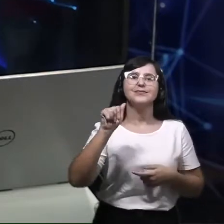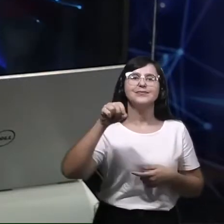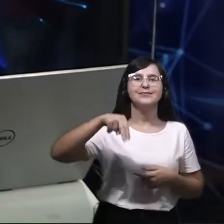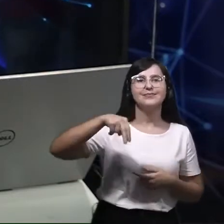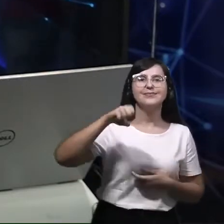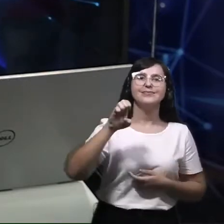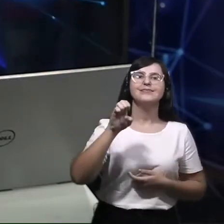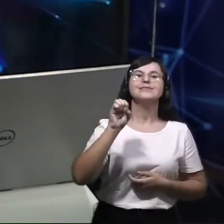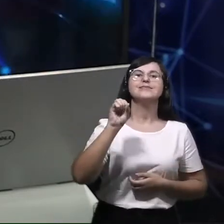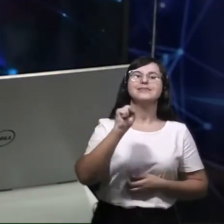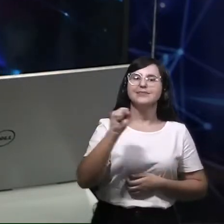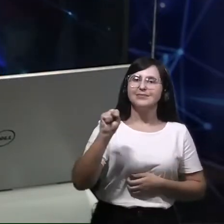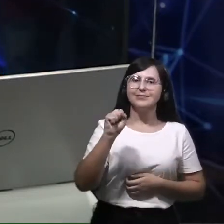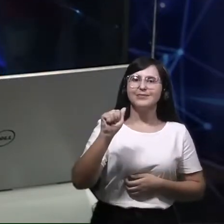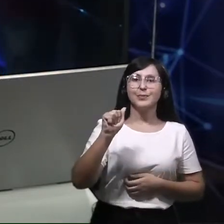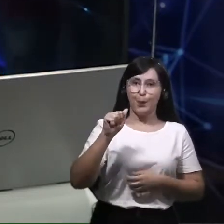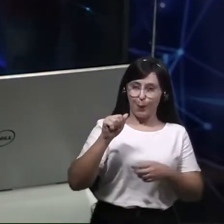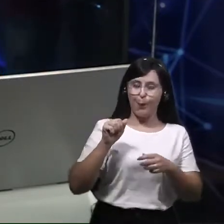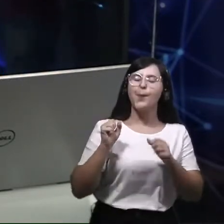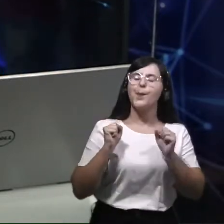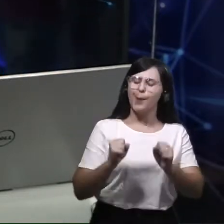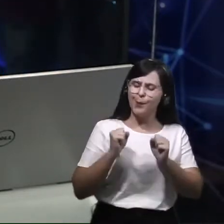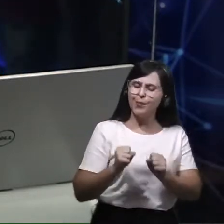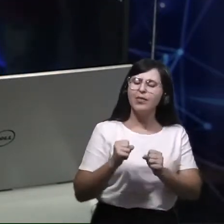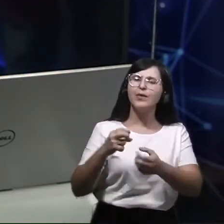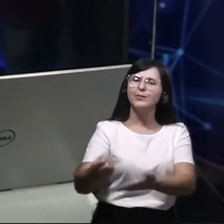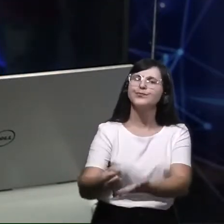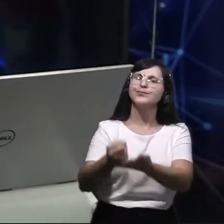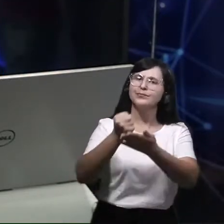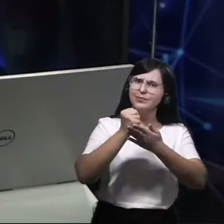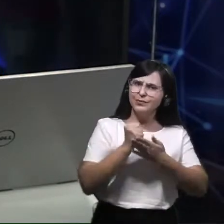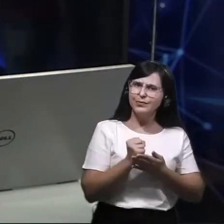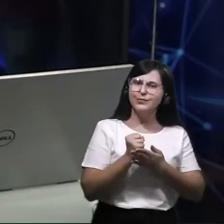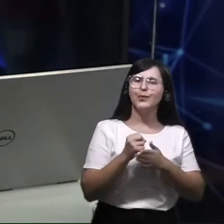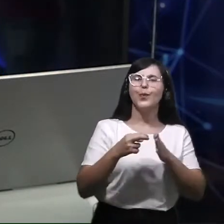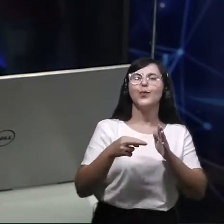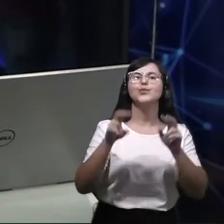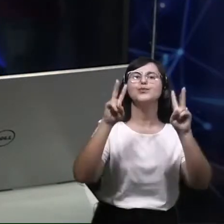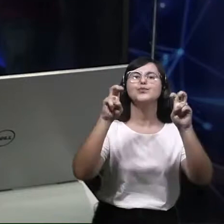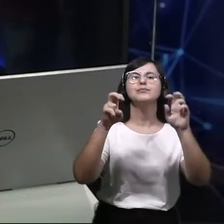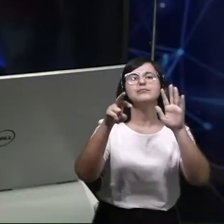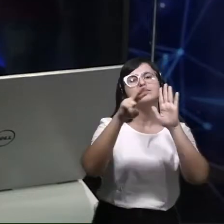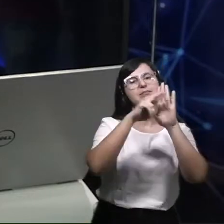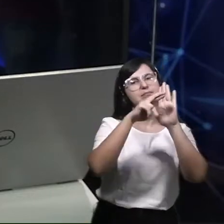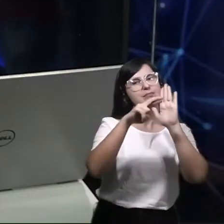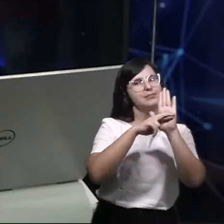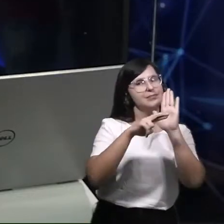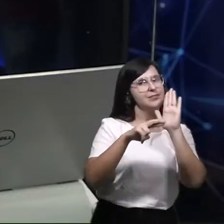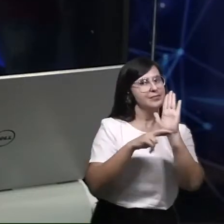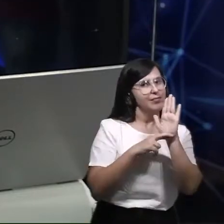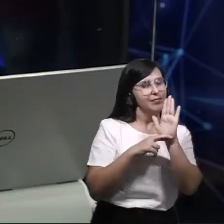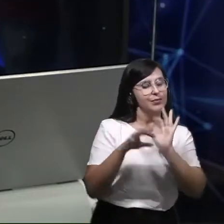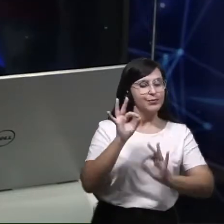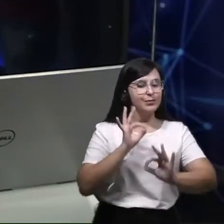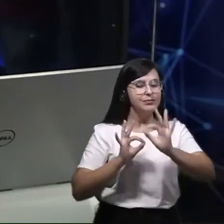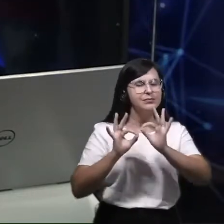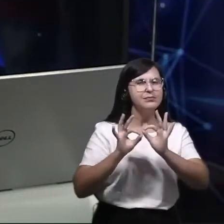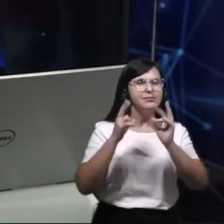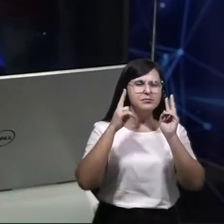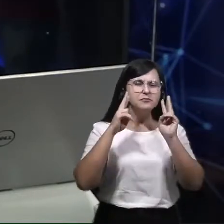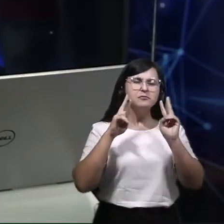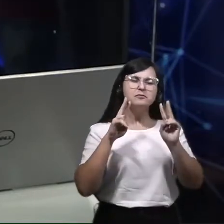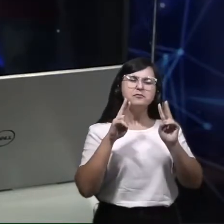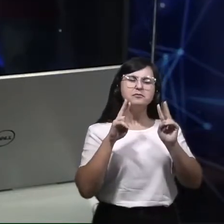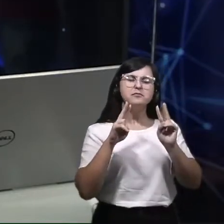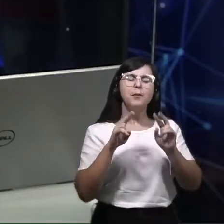dúvidas, controvérsias, infrações de regras daquilo que foi estabelecido com as coligações, né? Então eles é quem vão ter esse domínio